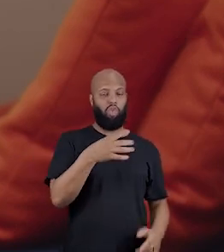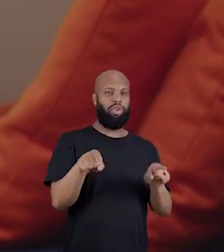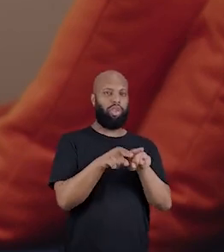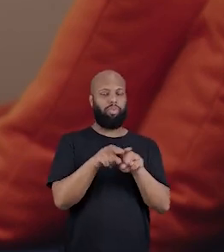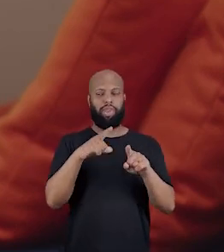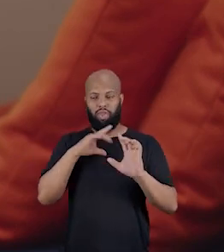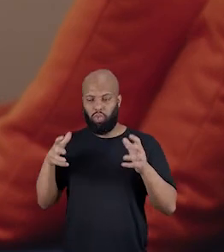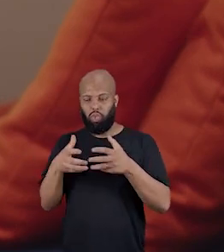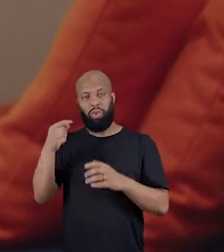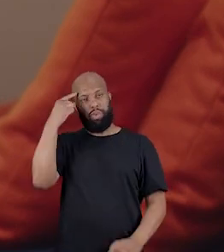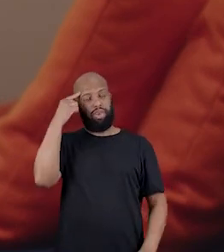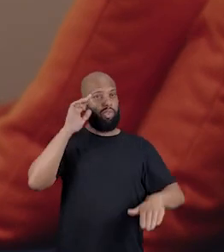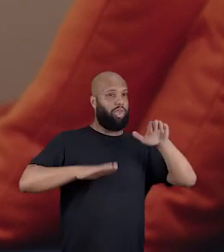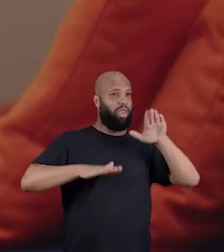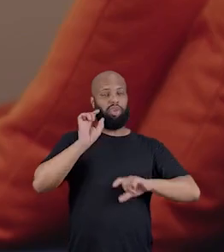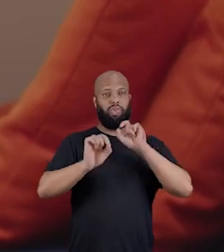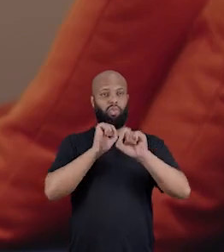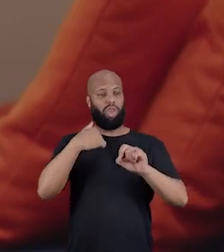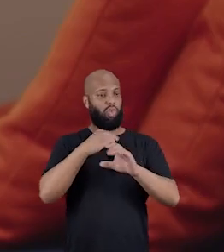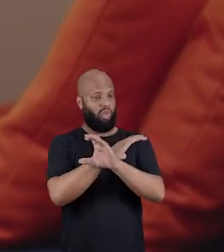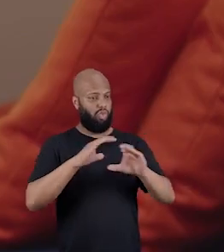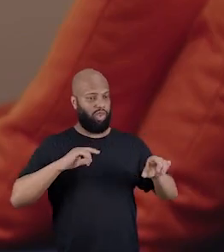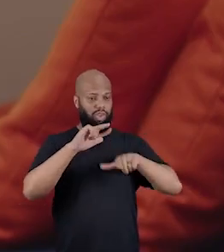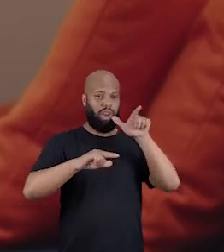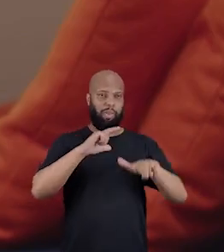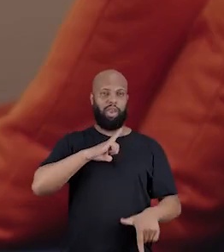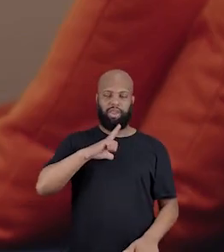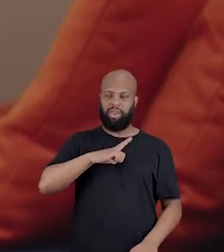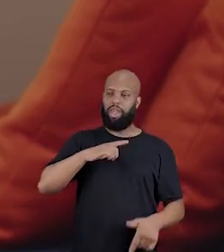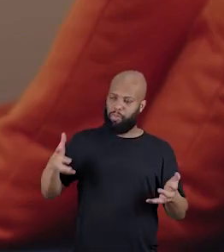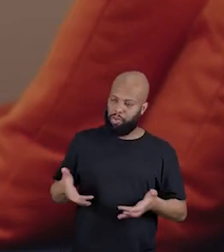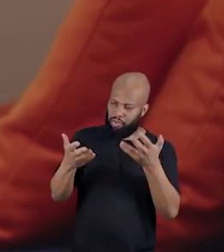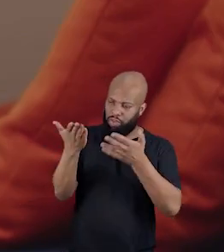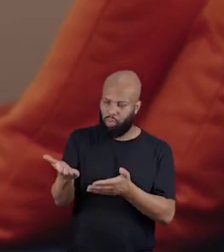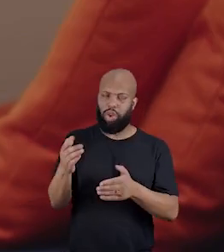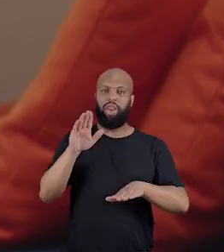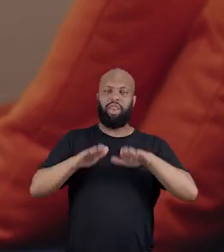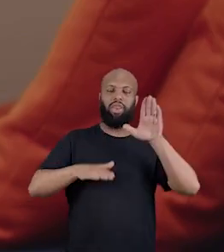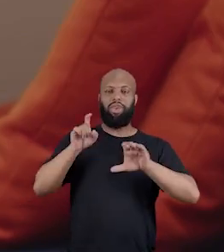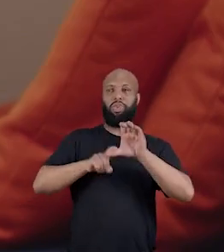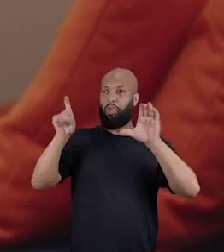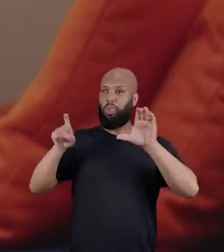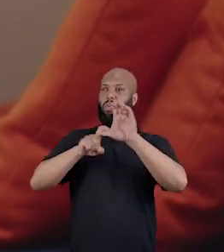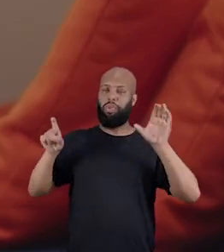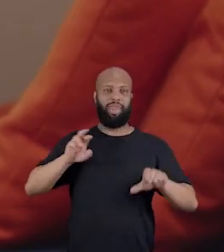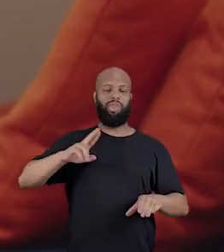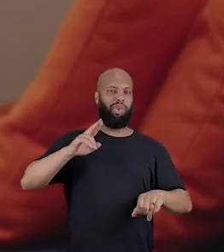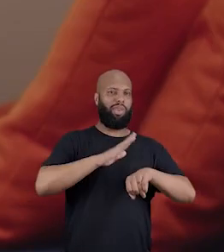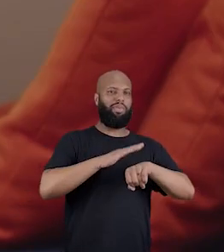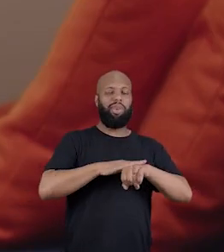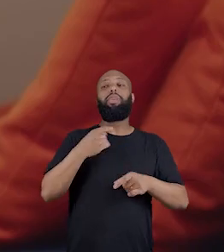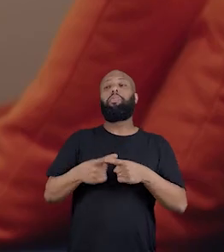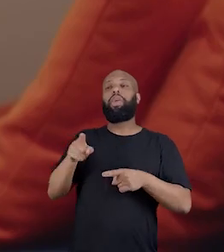novo que eu tinha no time, pensando que talvez eu estava... por confiar muito no trabalho e ter promovido ele, talvez eu estivesse dando muita autonomia para ele,